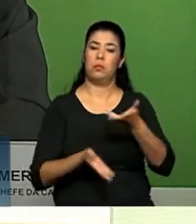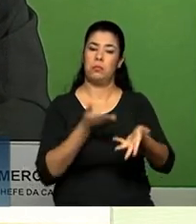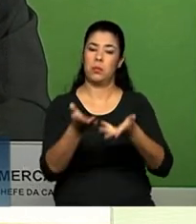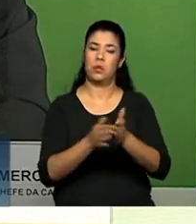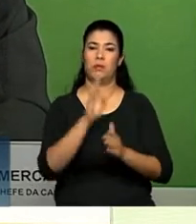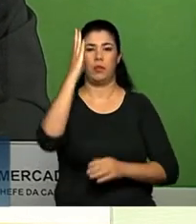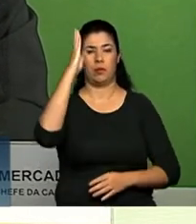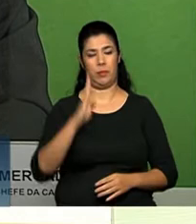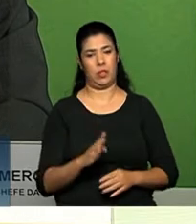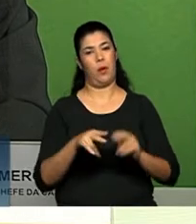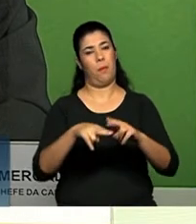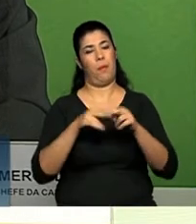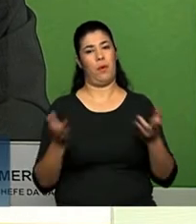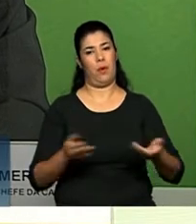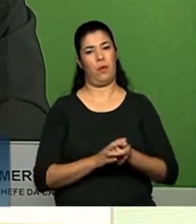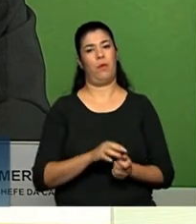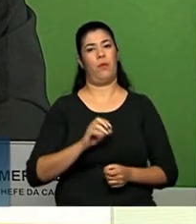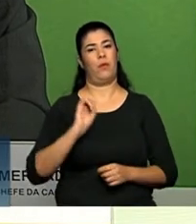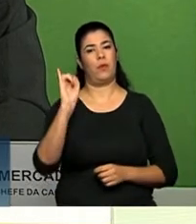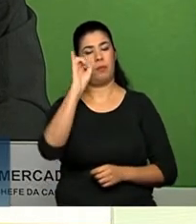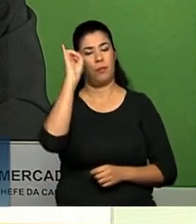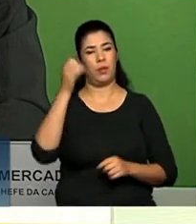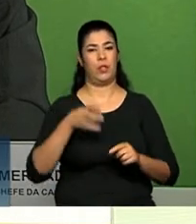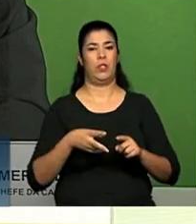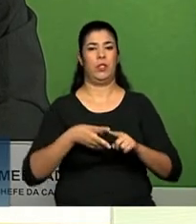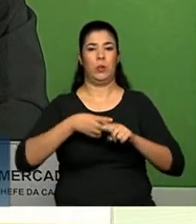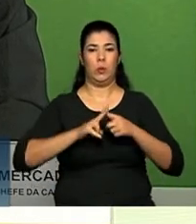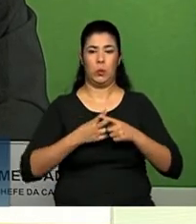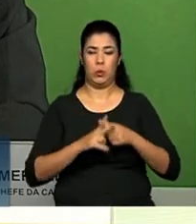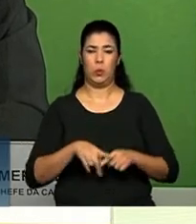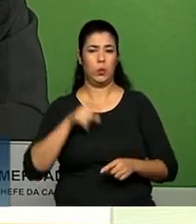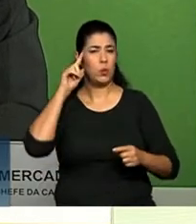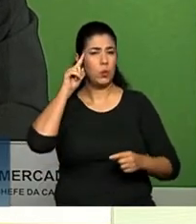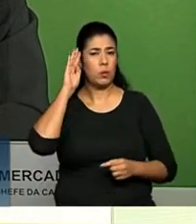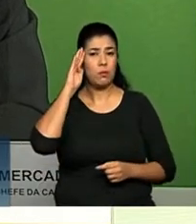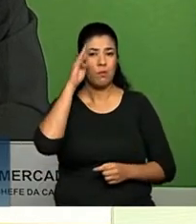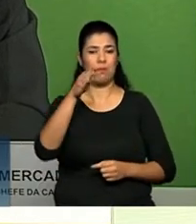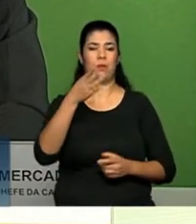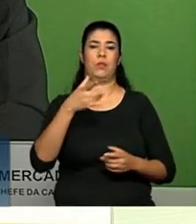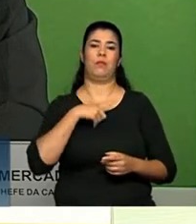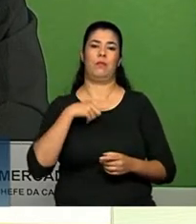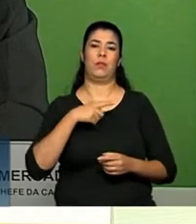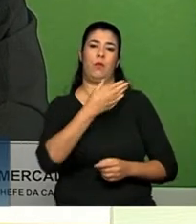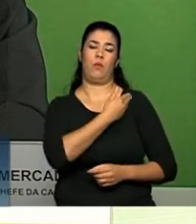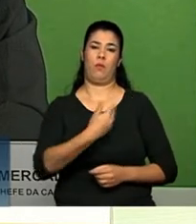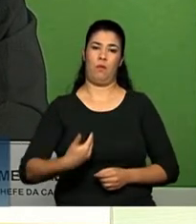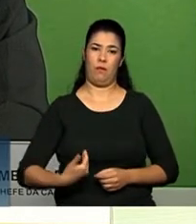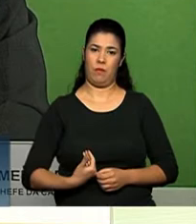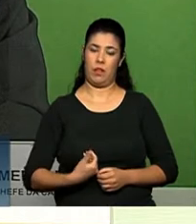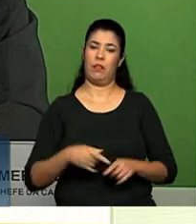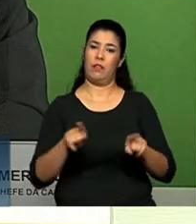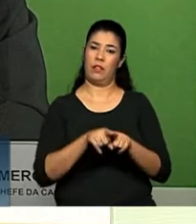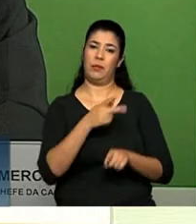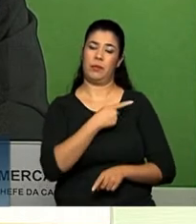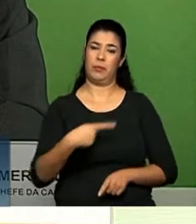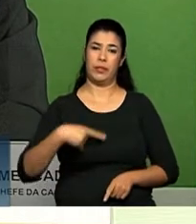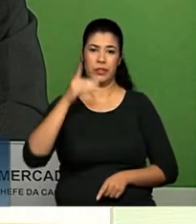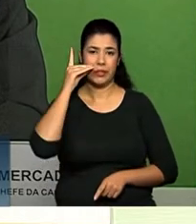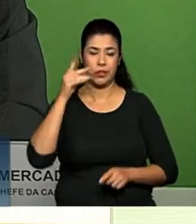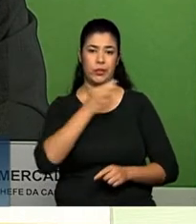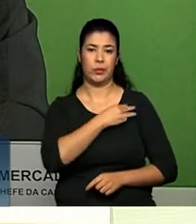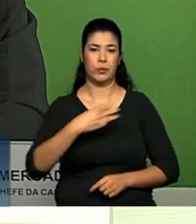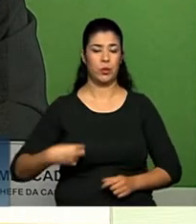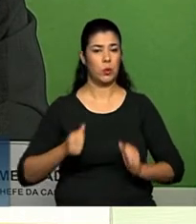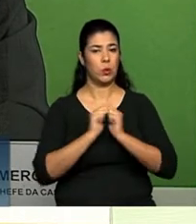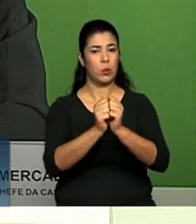esse ajuste é indispensável, é absoluta prioridade do governo, e é assim que a presidenta vê, o governo vê, e todos os ministros estão